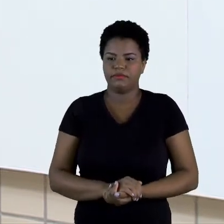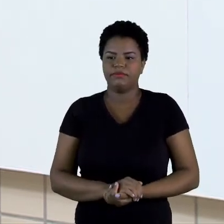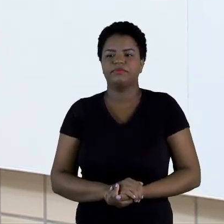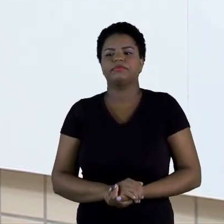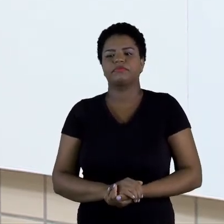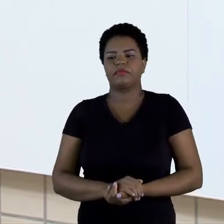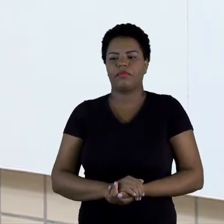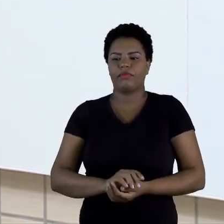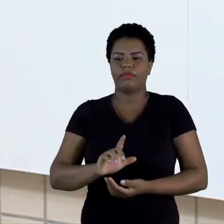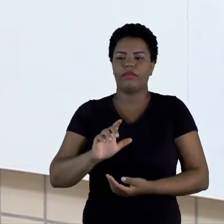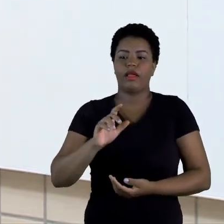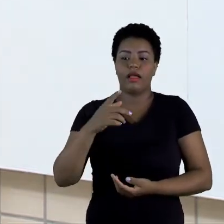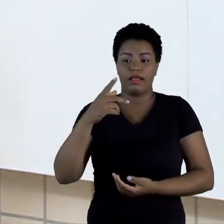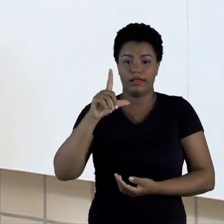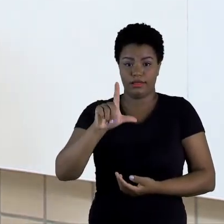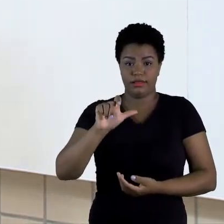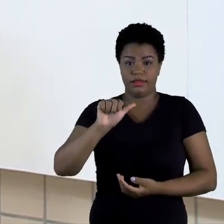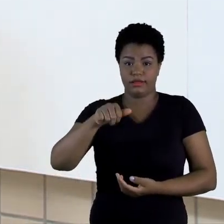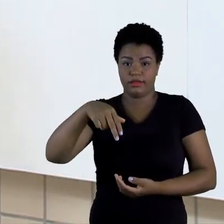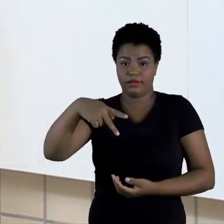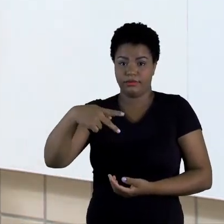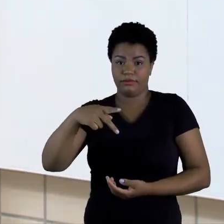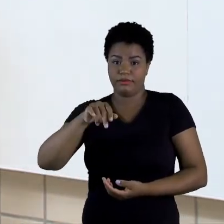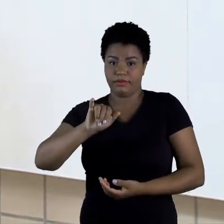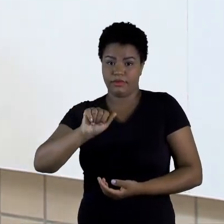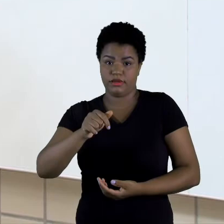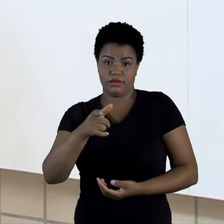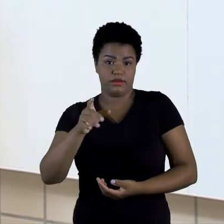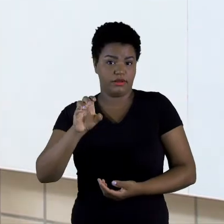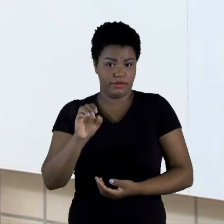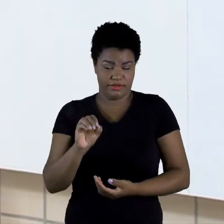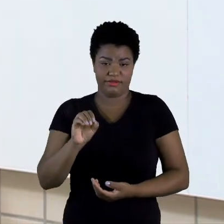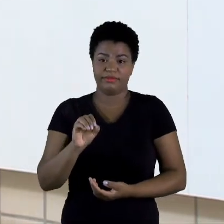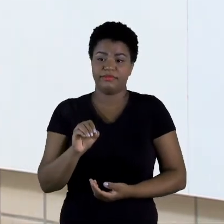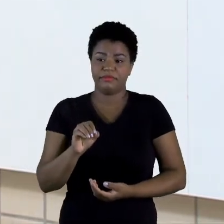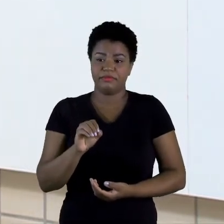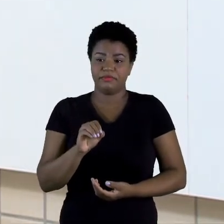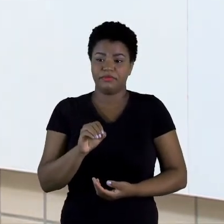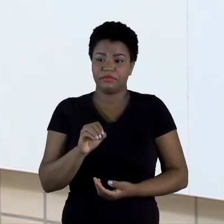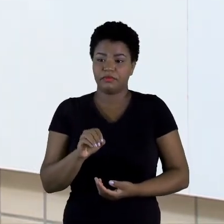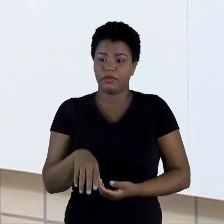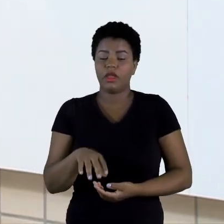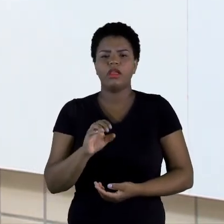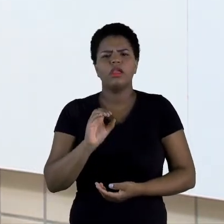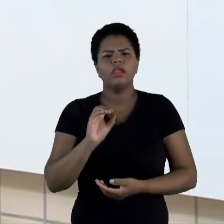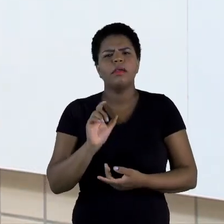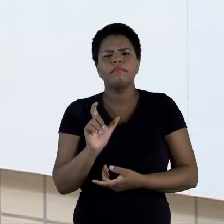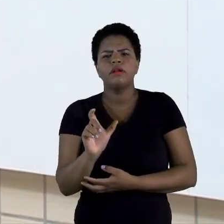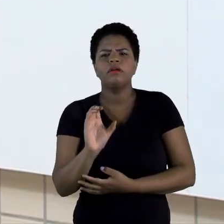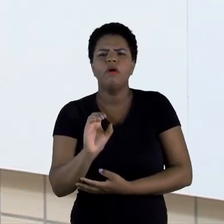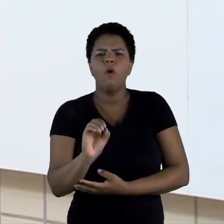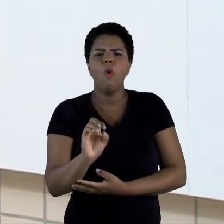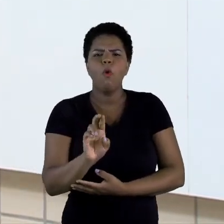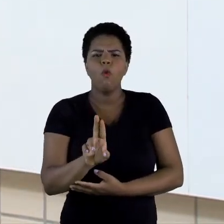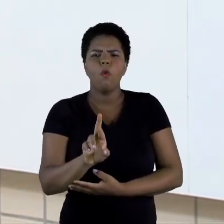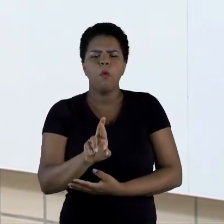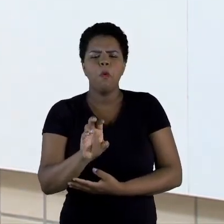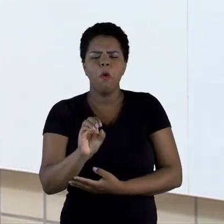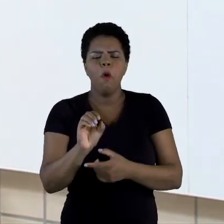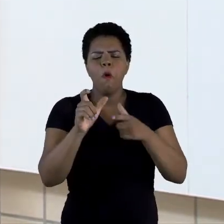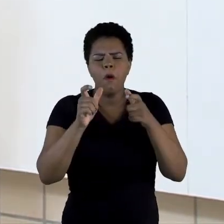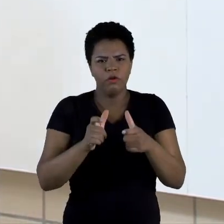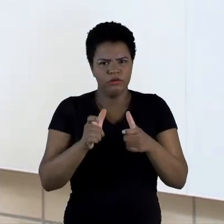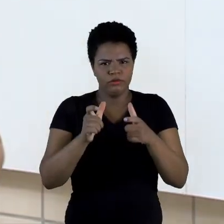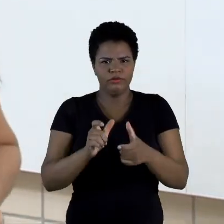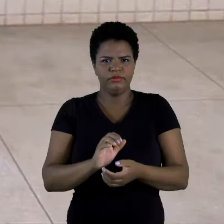Lampião. O peão está no lampião. E o ouro? O ouro está onde? Ah, Francisquinha, desse jeito